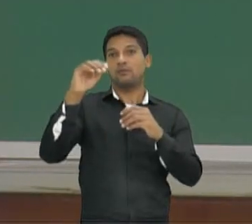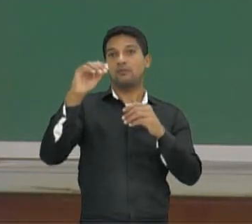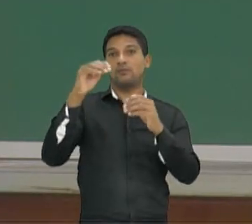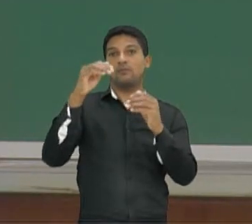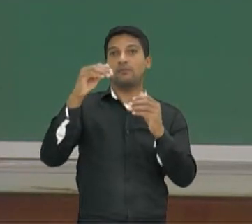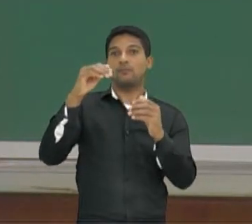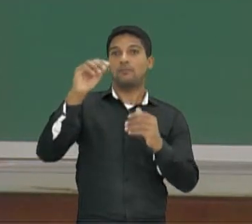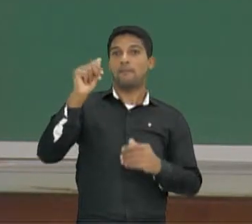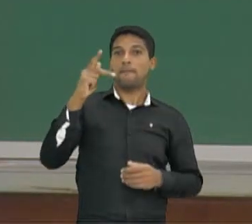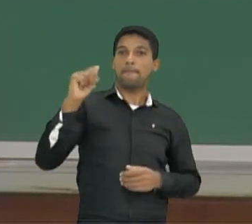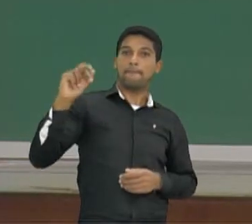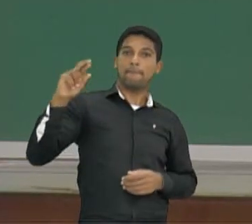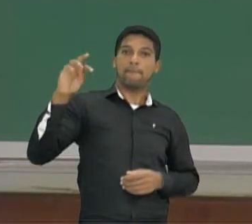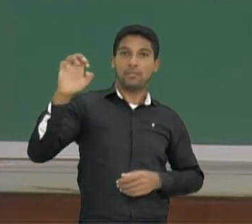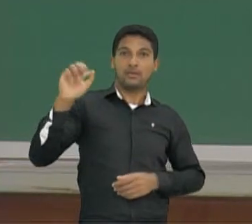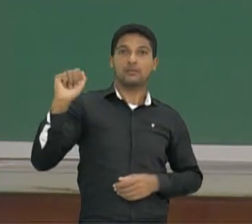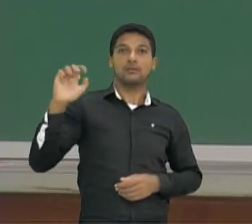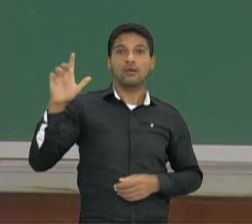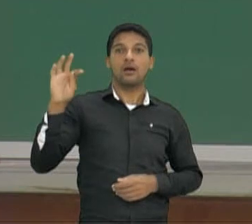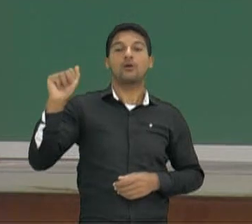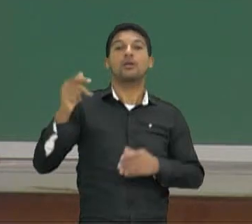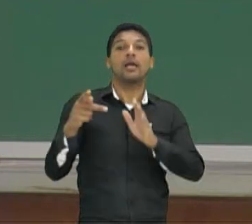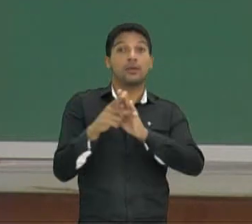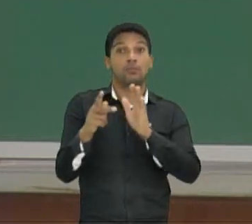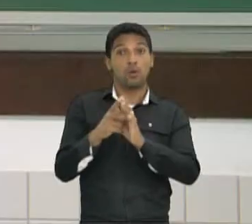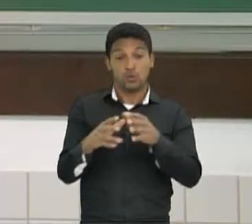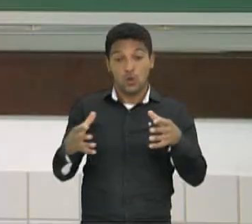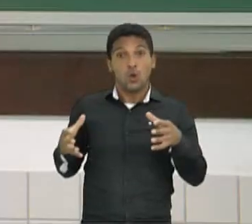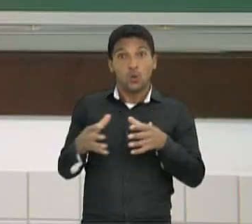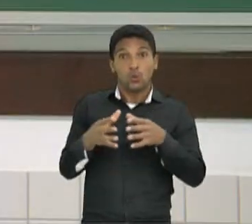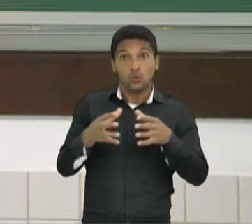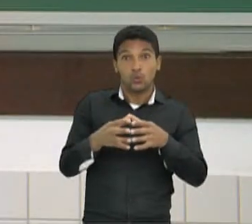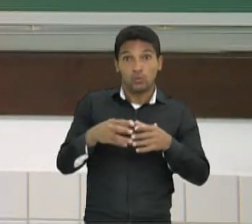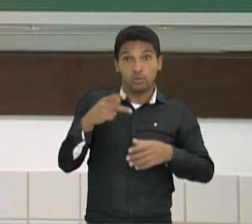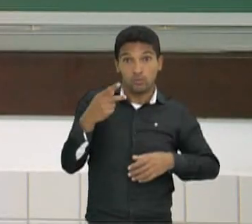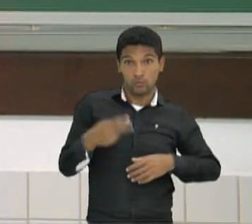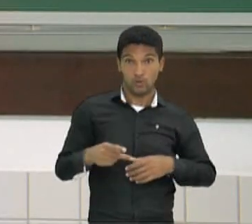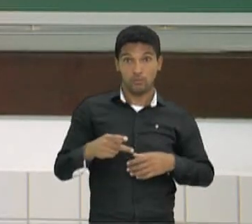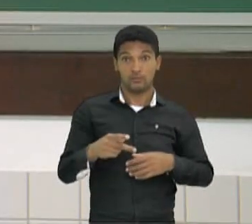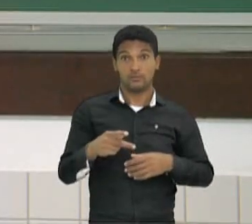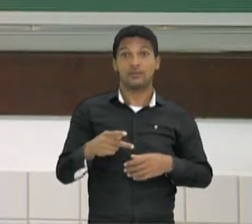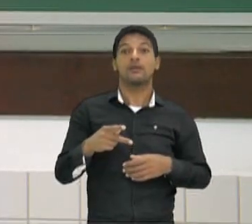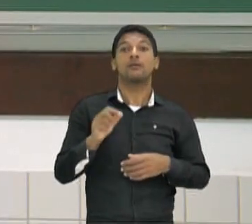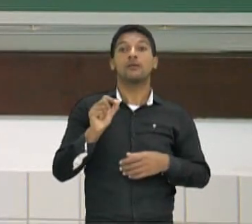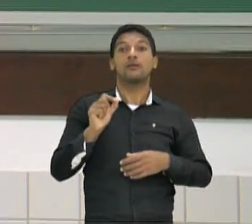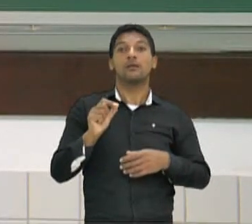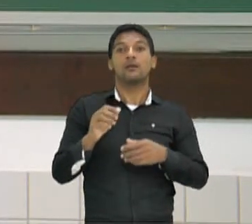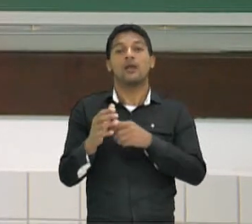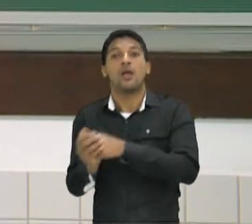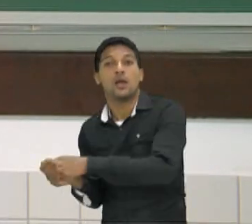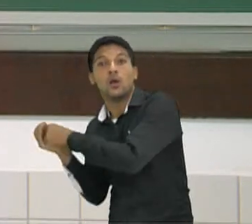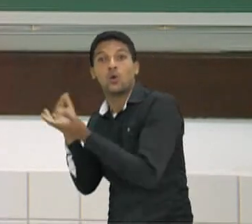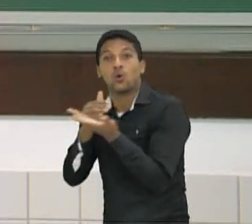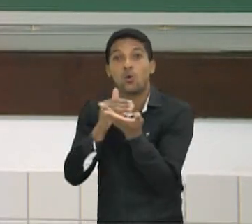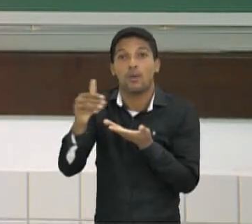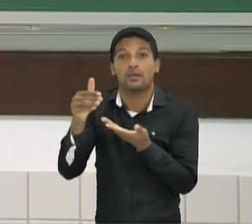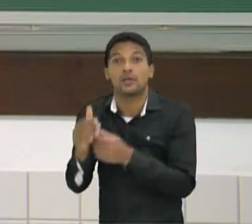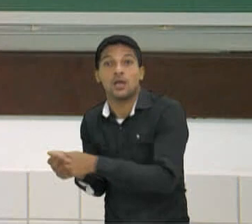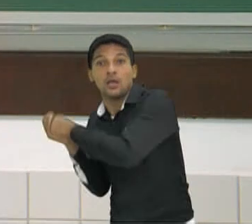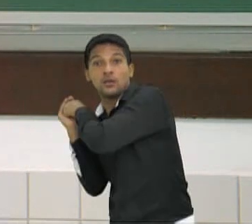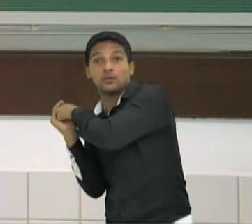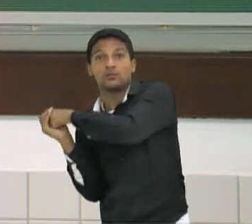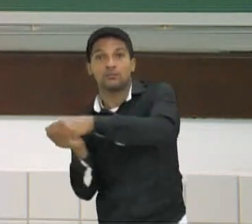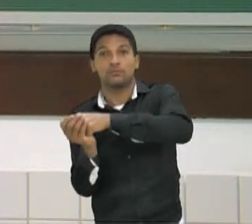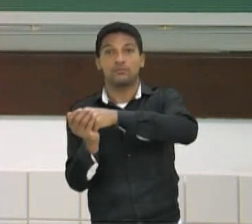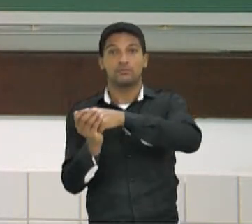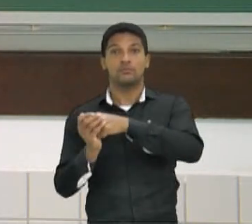turno é chamado de parte baixa. A equipe da casa rebate, né? Por que isso? Porque daí a equipe da casa consegue fechar a última entrada, o